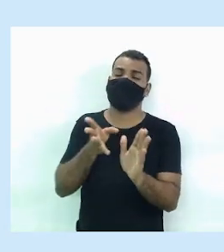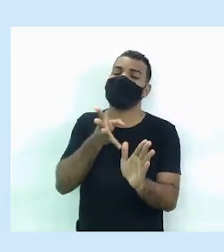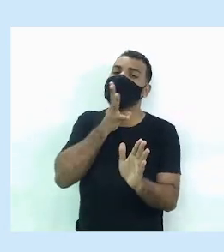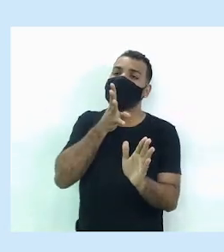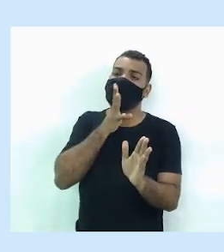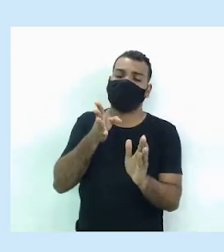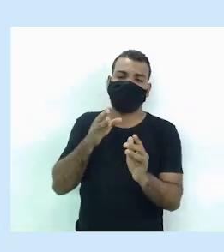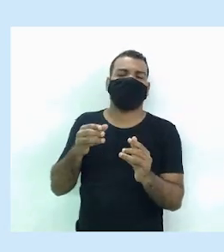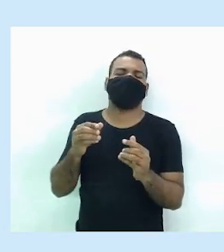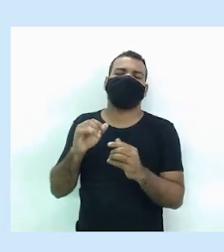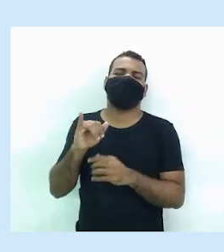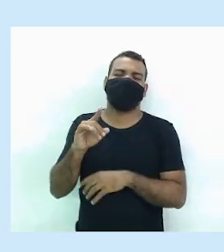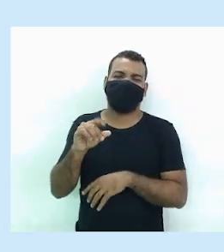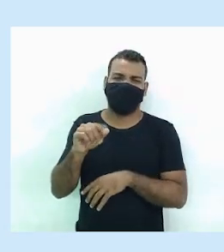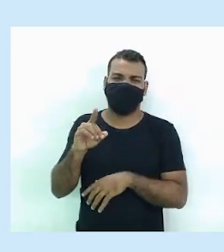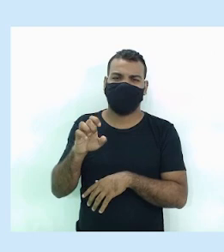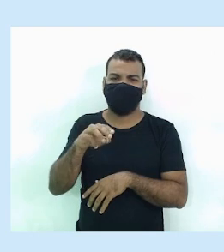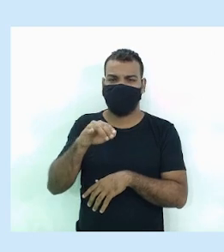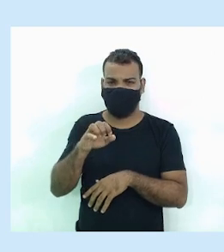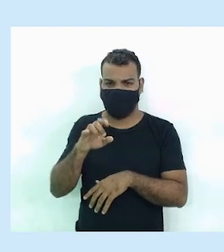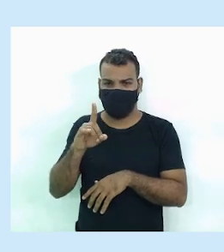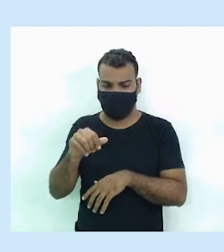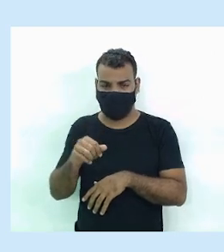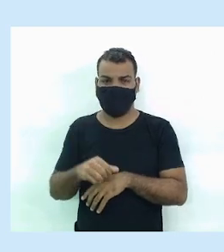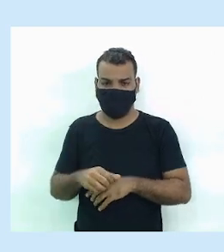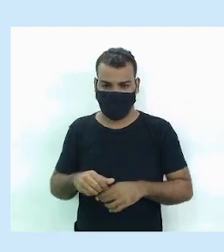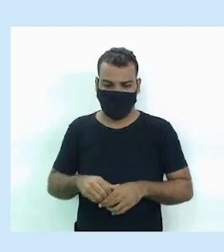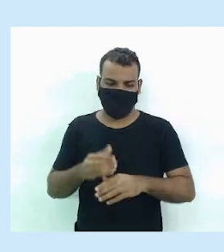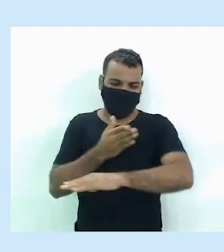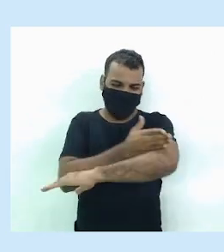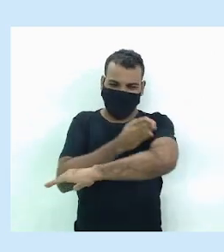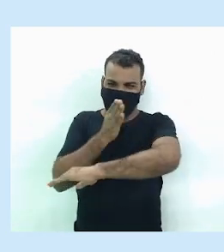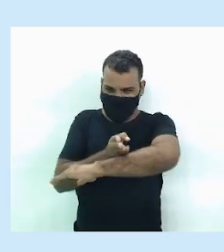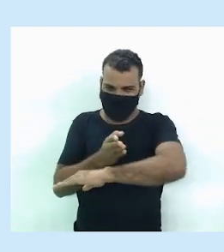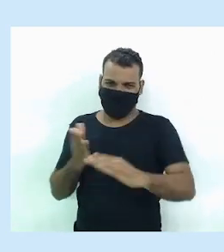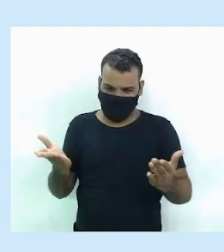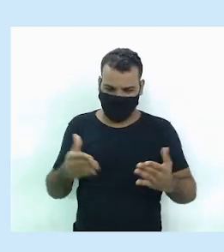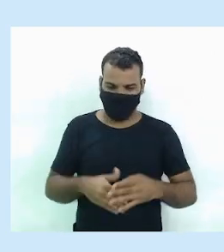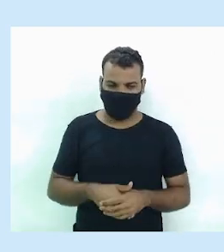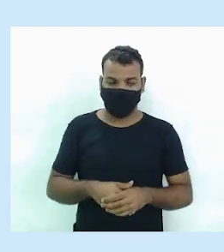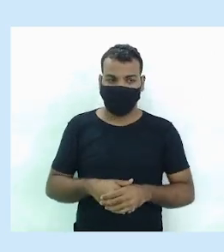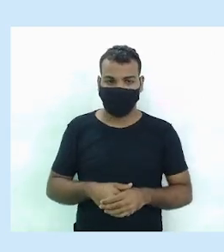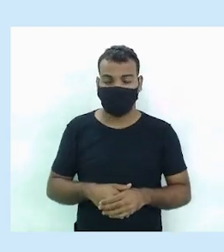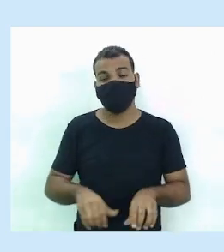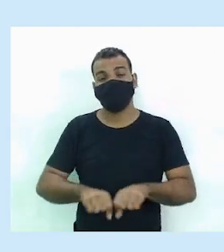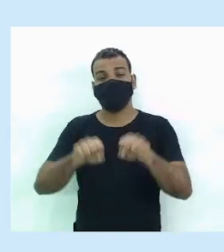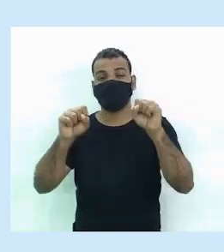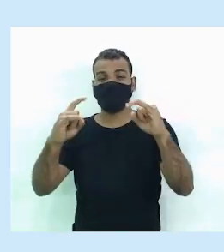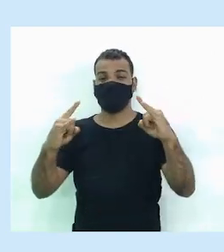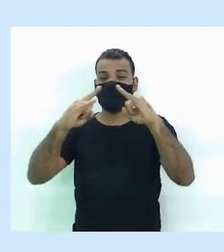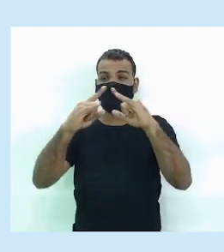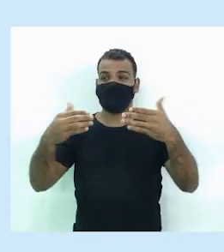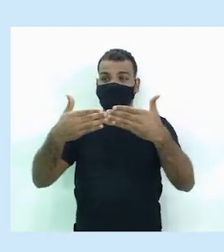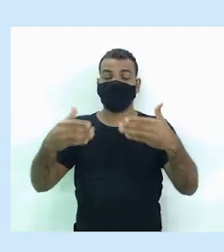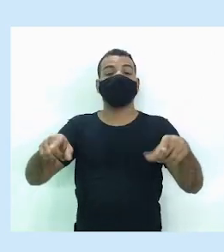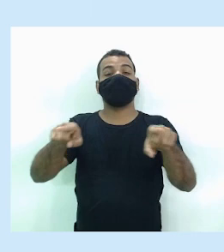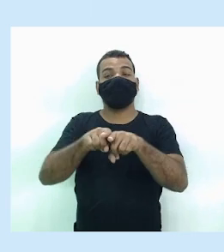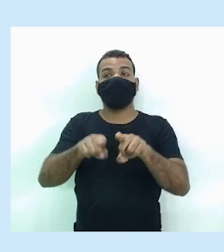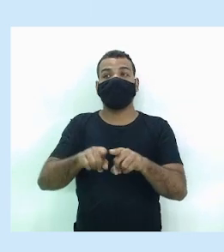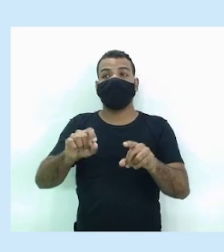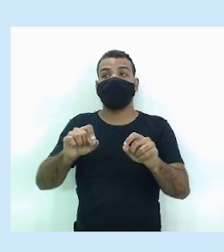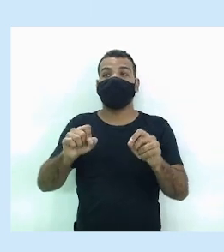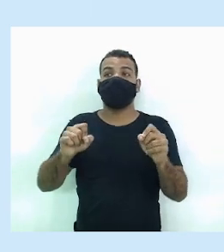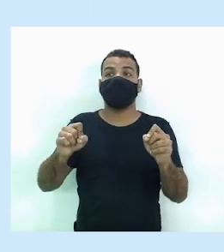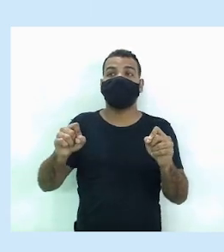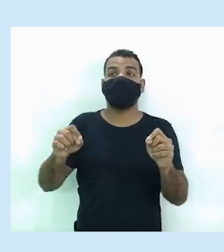conhece como idade. Além disso, esse sistema feudal, né, que vai ser também, era um